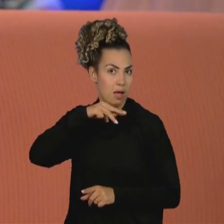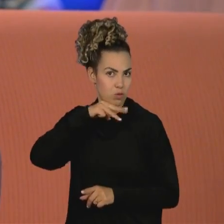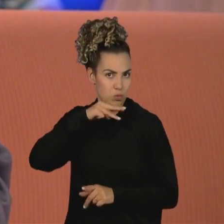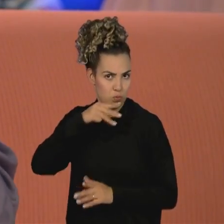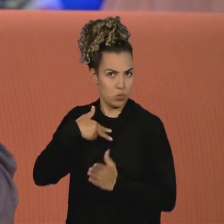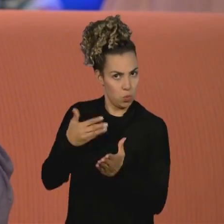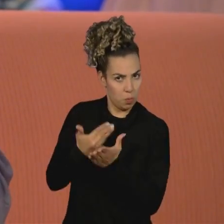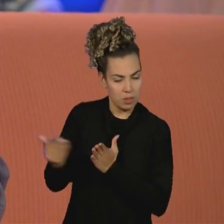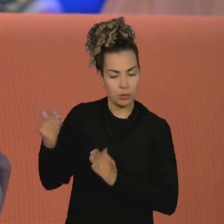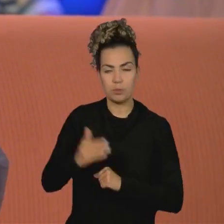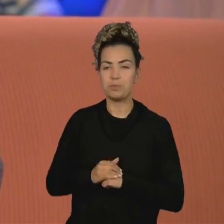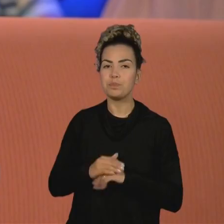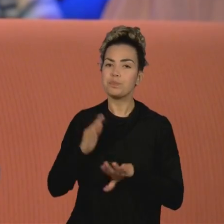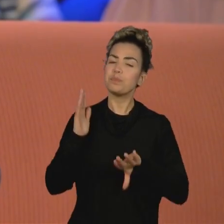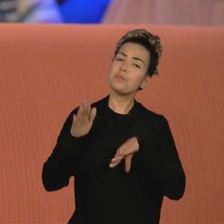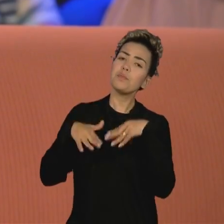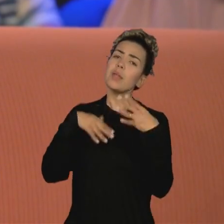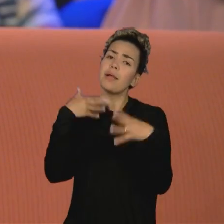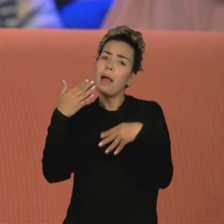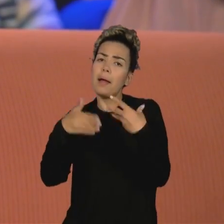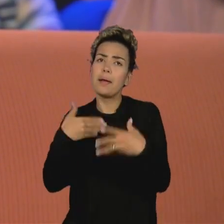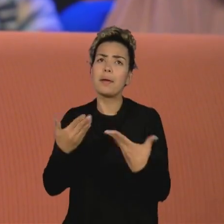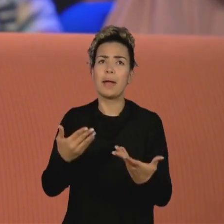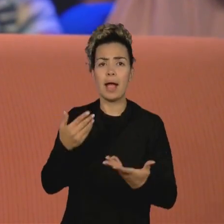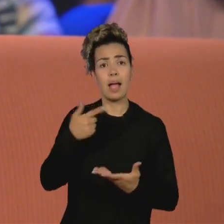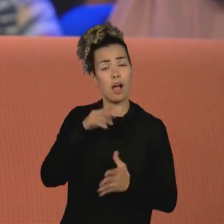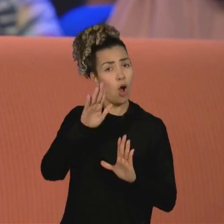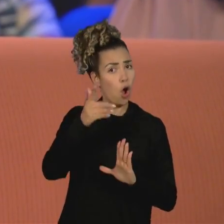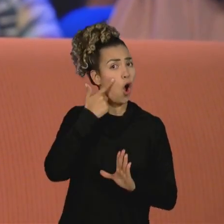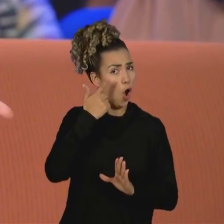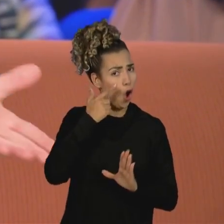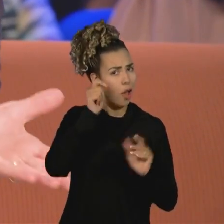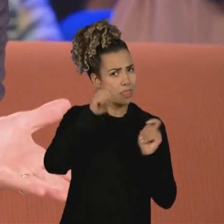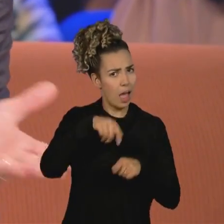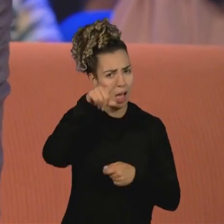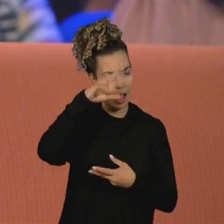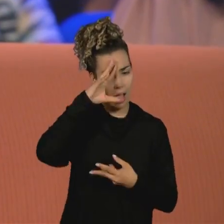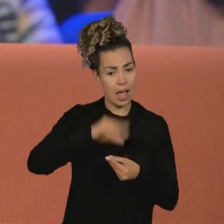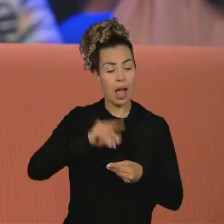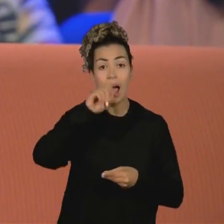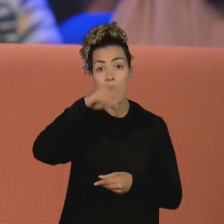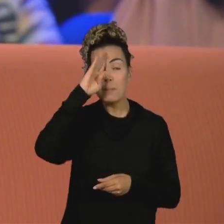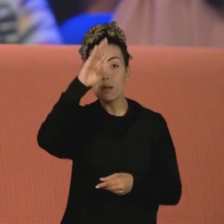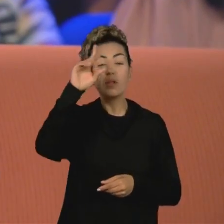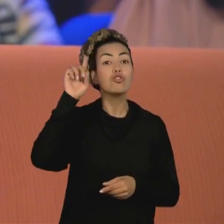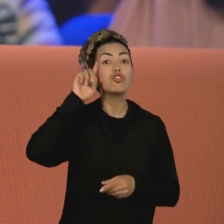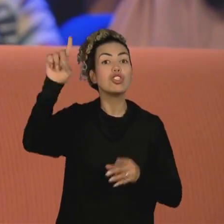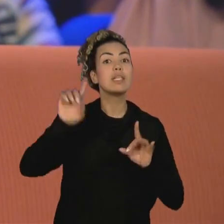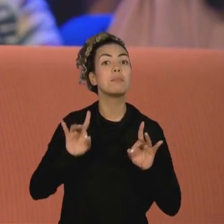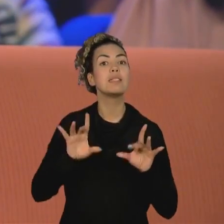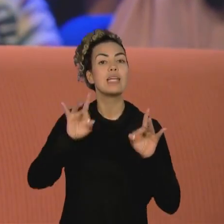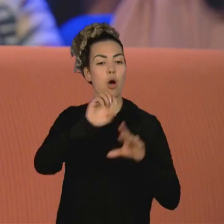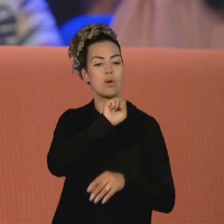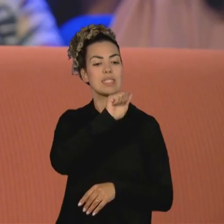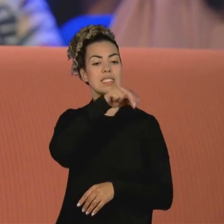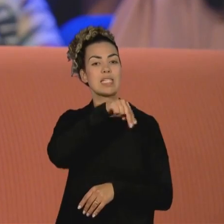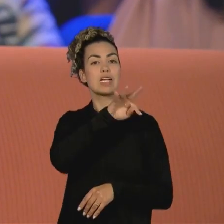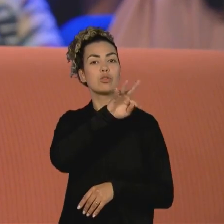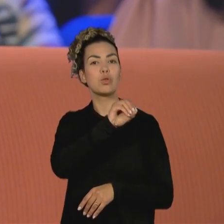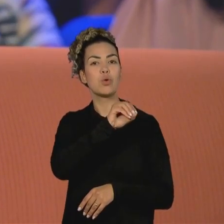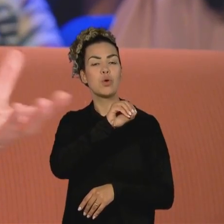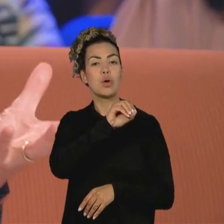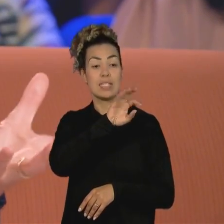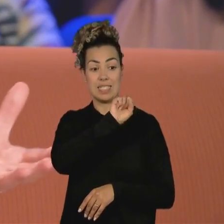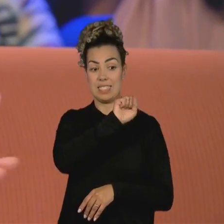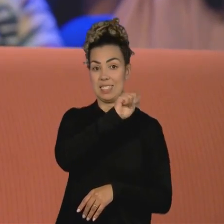sempre para ela, Bel, você vê quem que se deu bem, quem foi o santo que ajudou, não é no Santa Isabel, de São José. Você vê quem é que a força